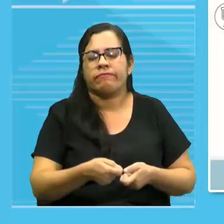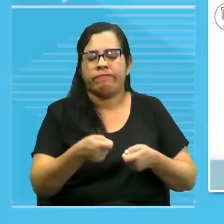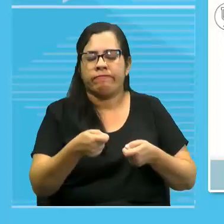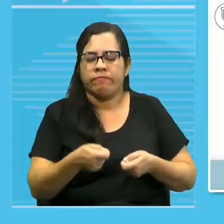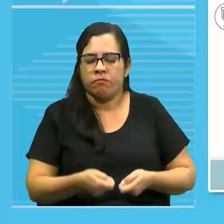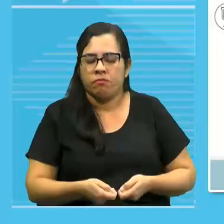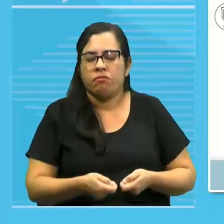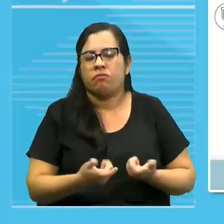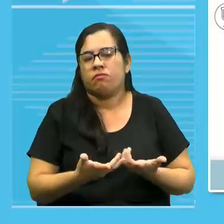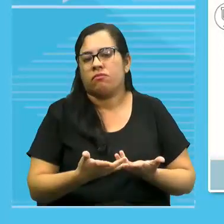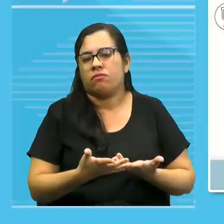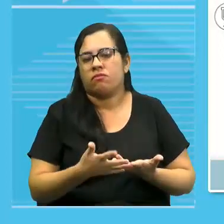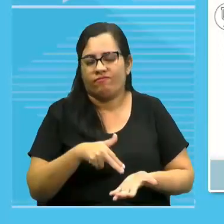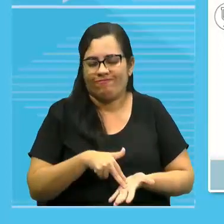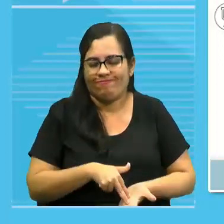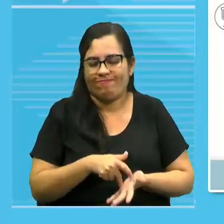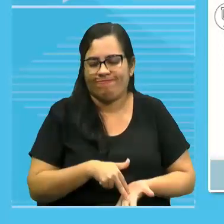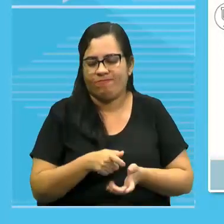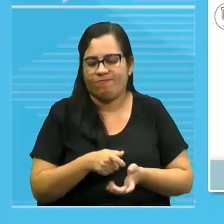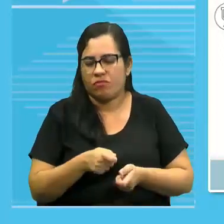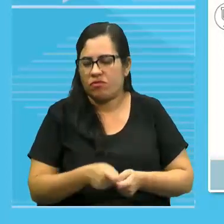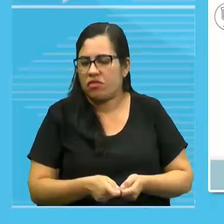as mudanças